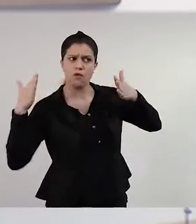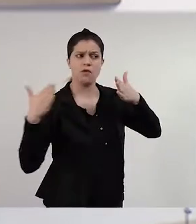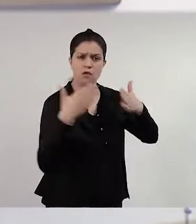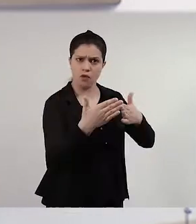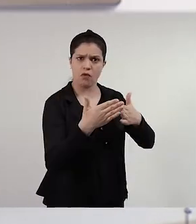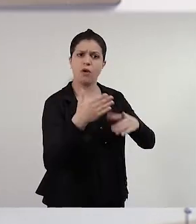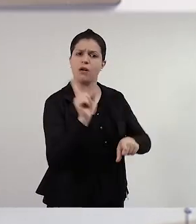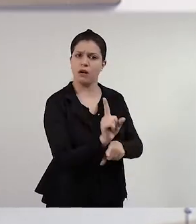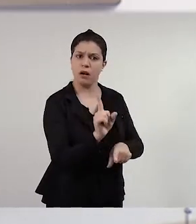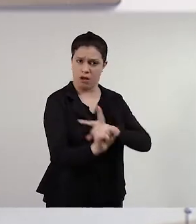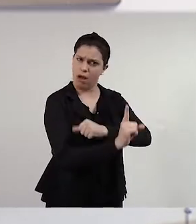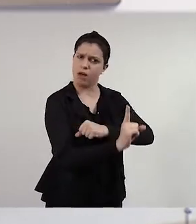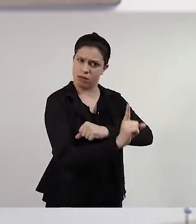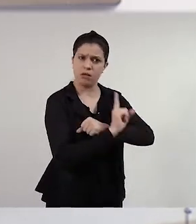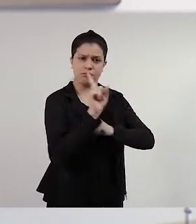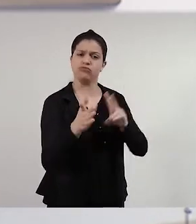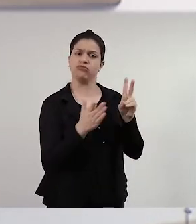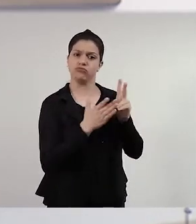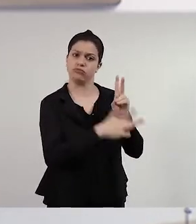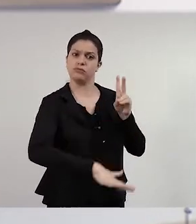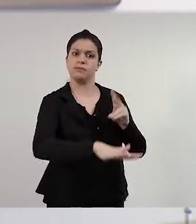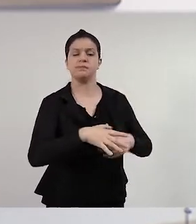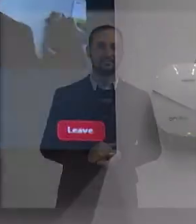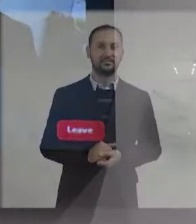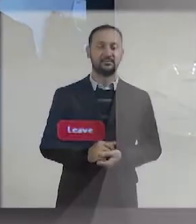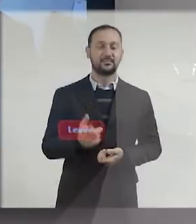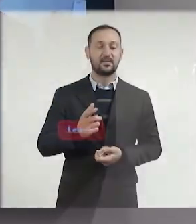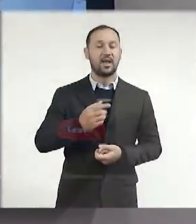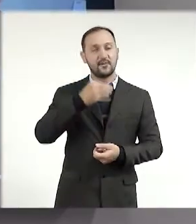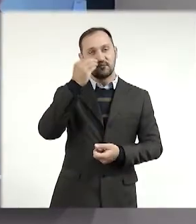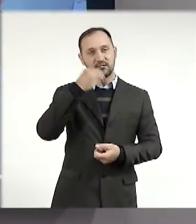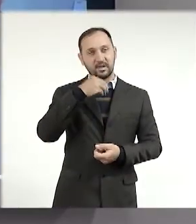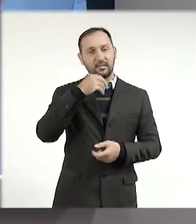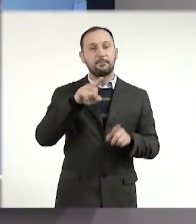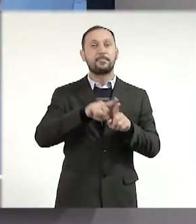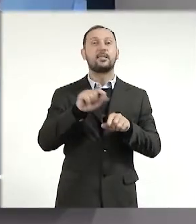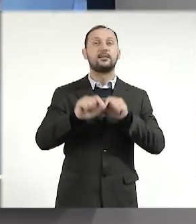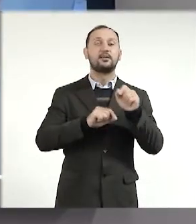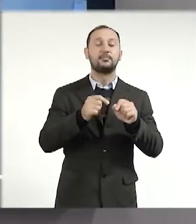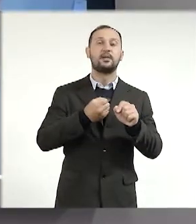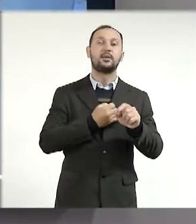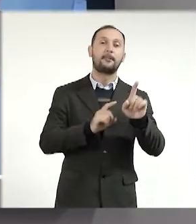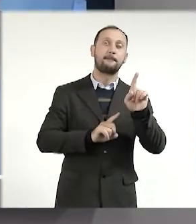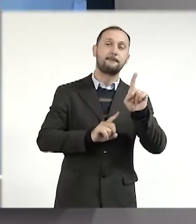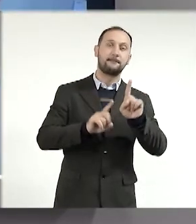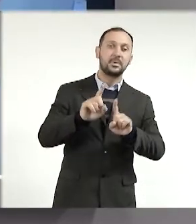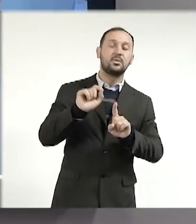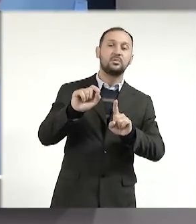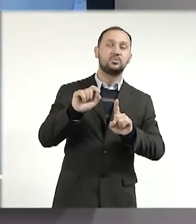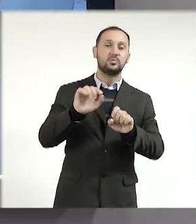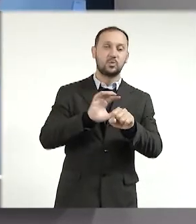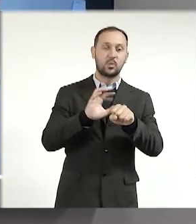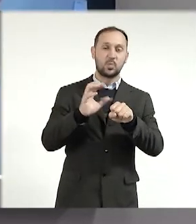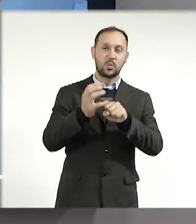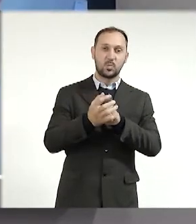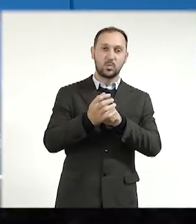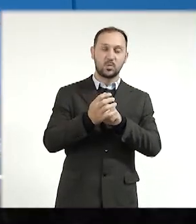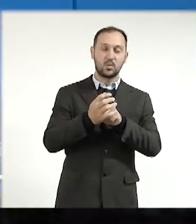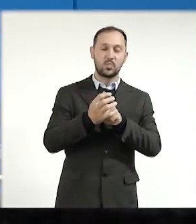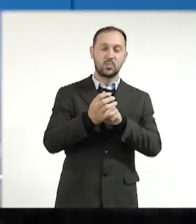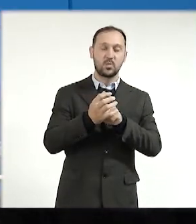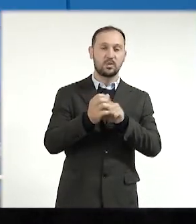estado voltadas a essas localidades. A vulnerabilidade e o alto índice de propagação